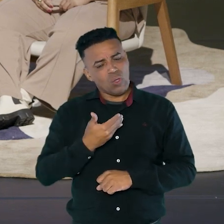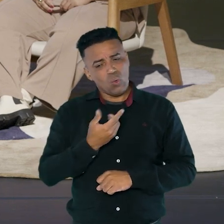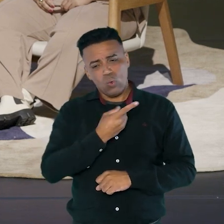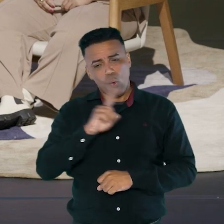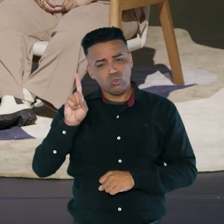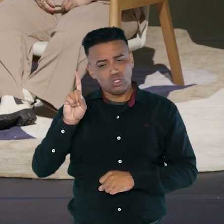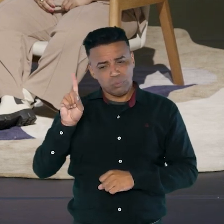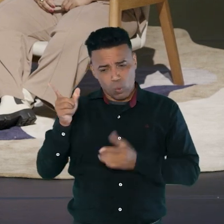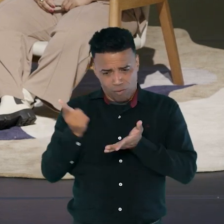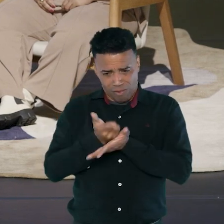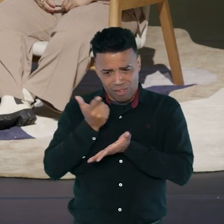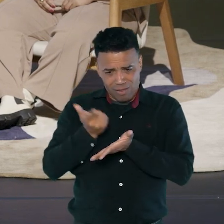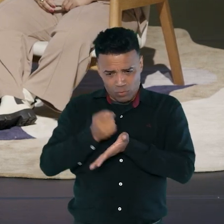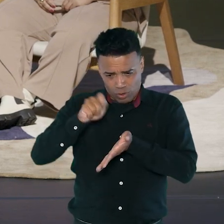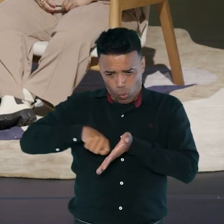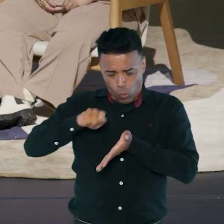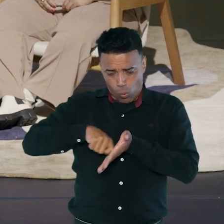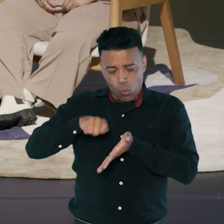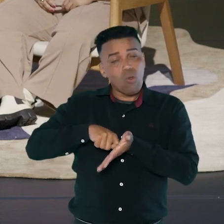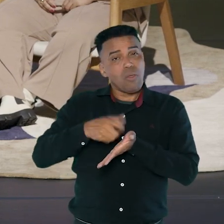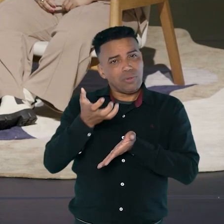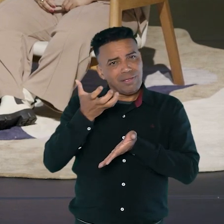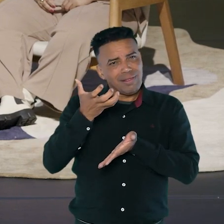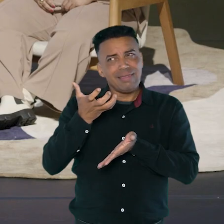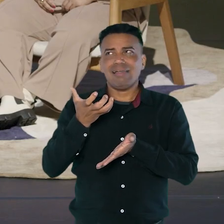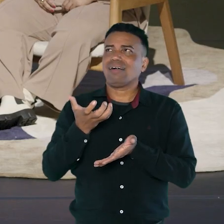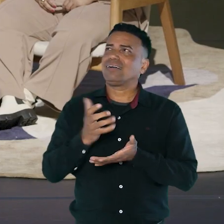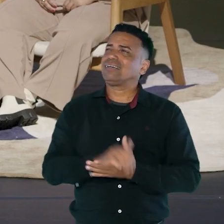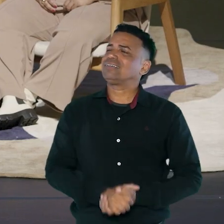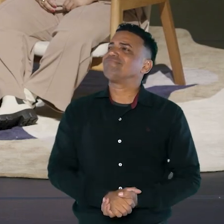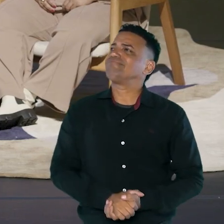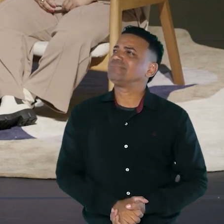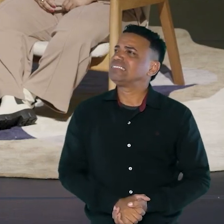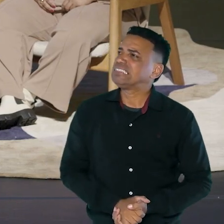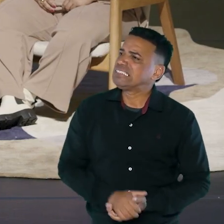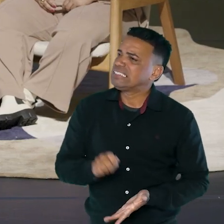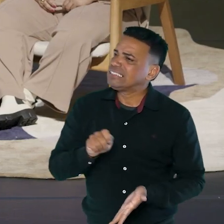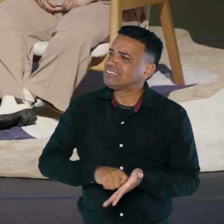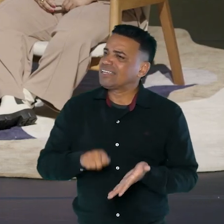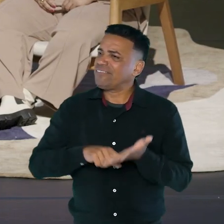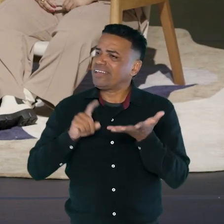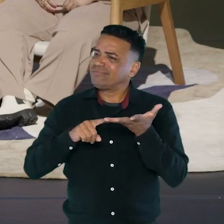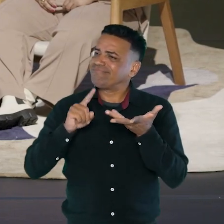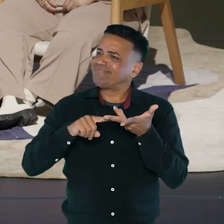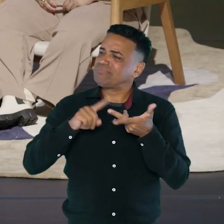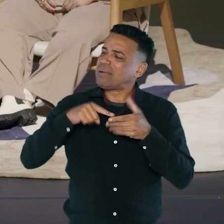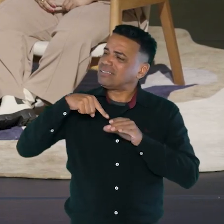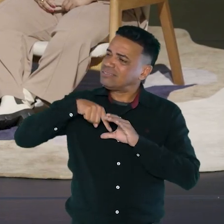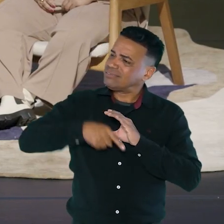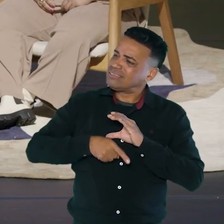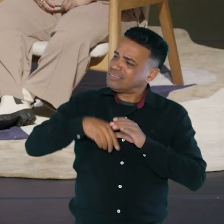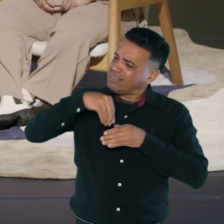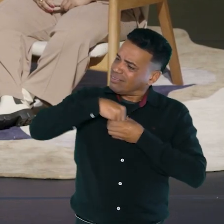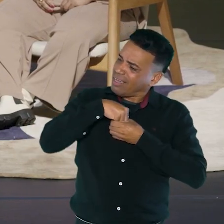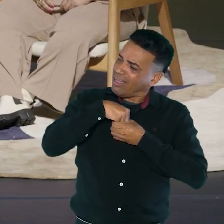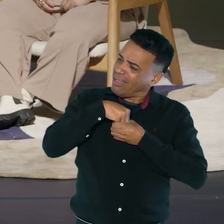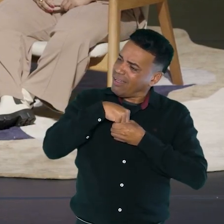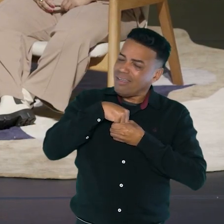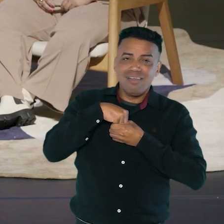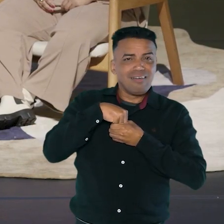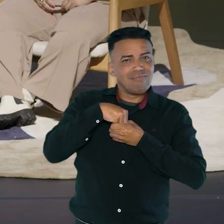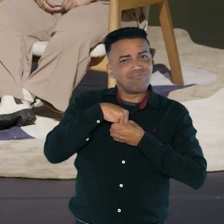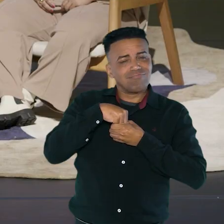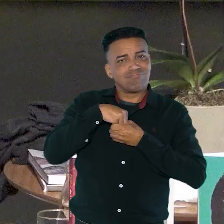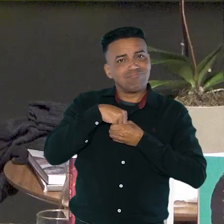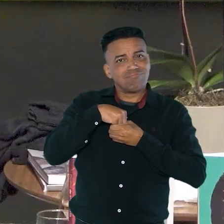Nesse último livro, eu queria escrever coisas mais interiores.